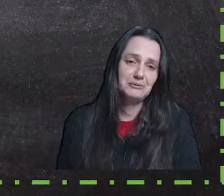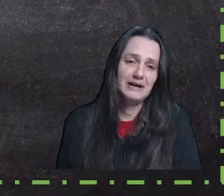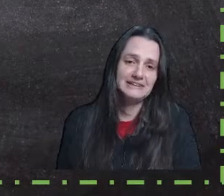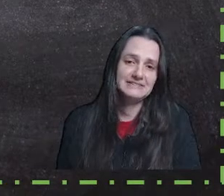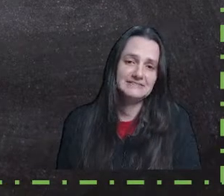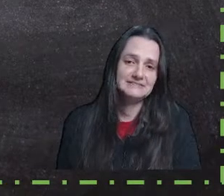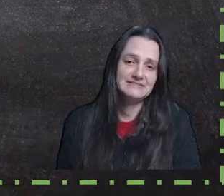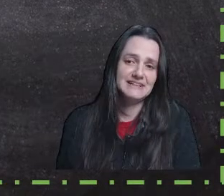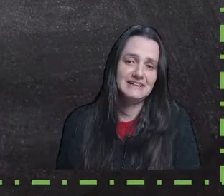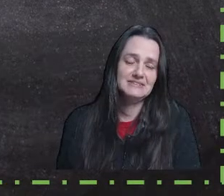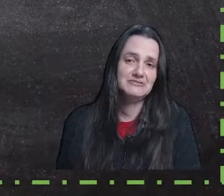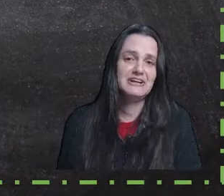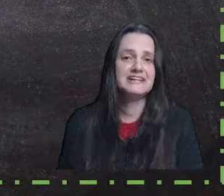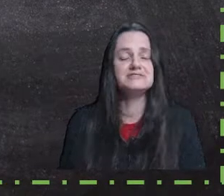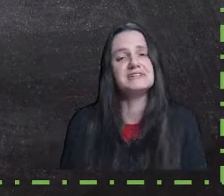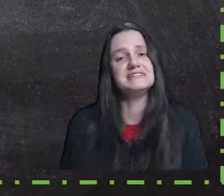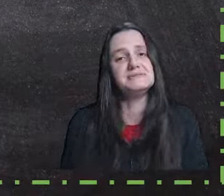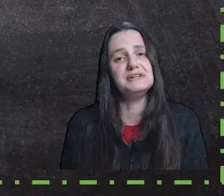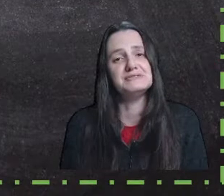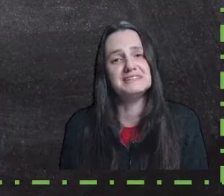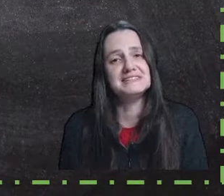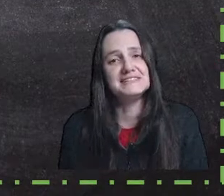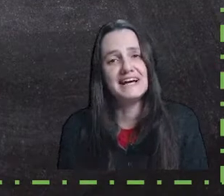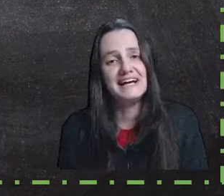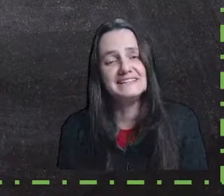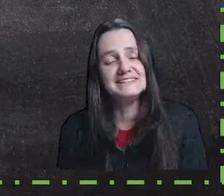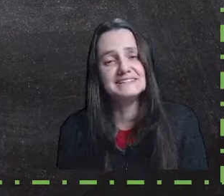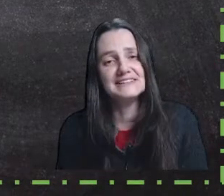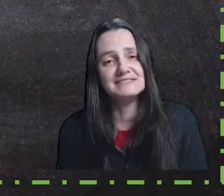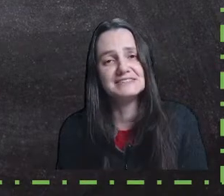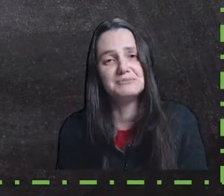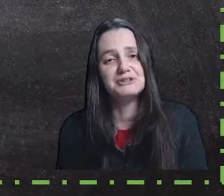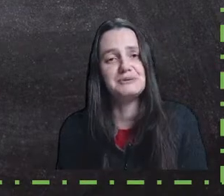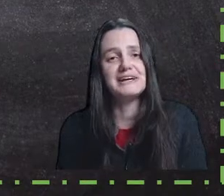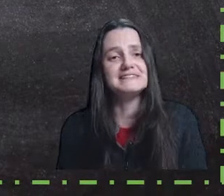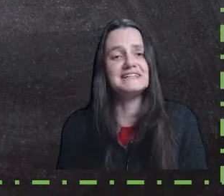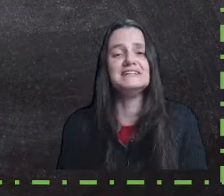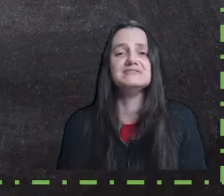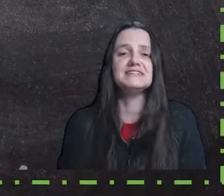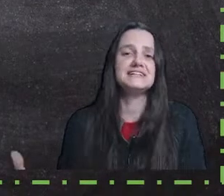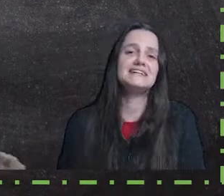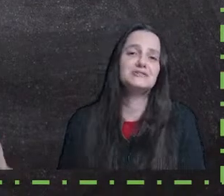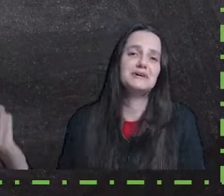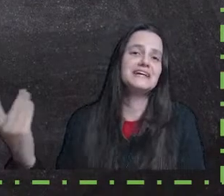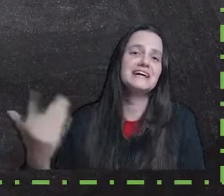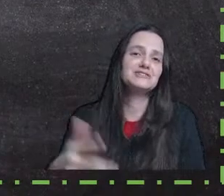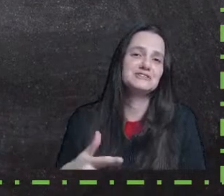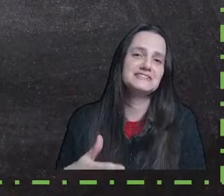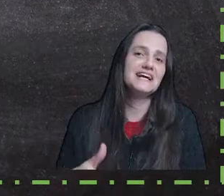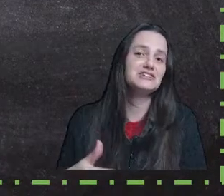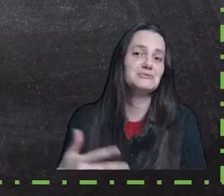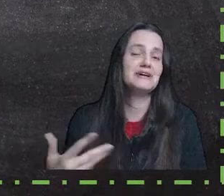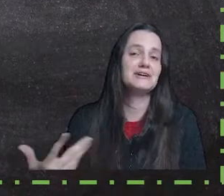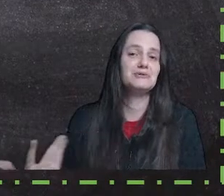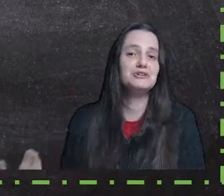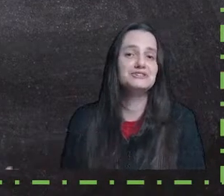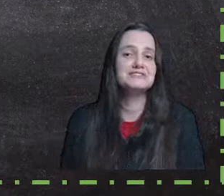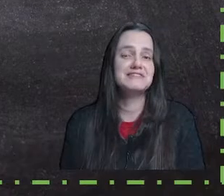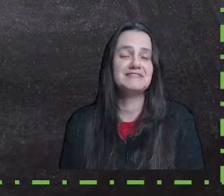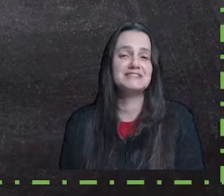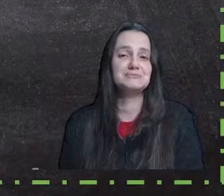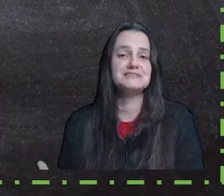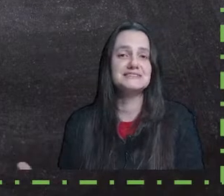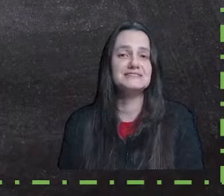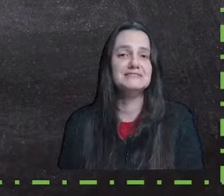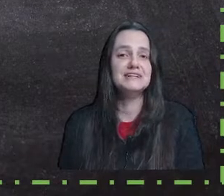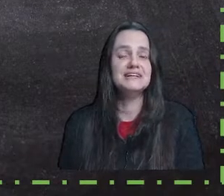na agropecuária, né? Fora isso, o crescimento das cidades, né? Você pode pegar 100 anos atrás como é que era a sua cidade, como é que é hoje,